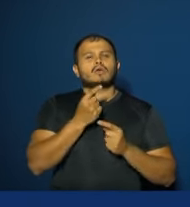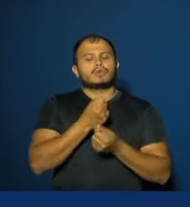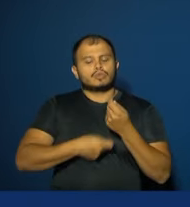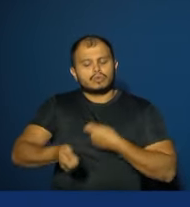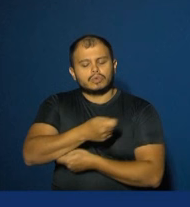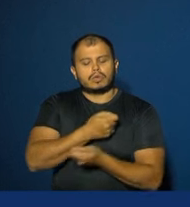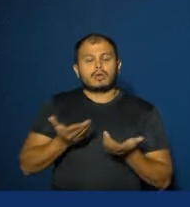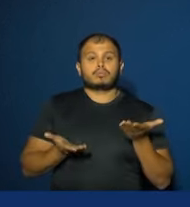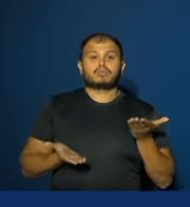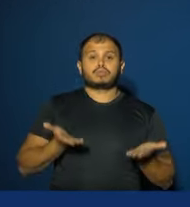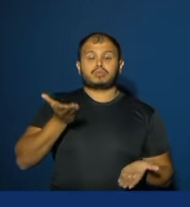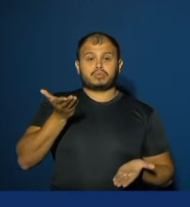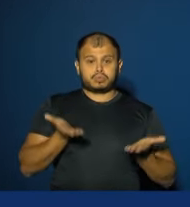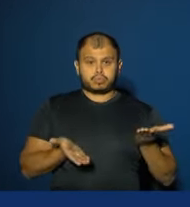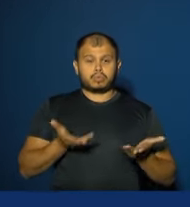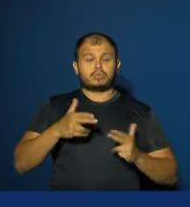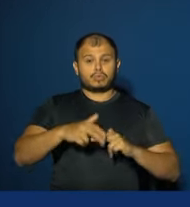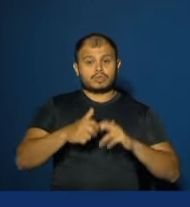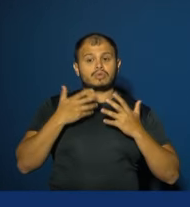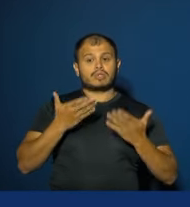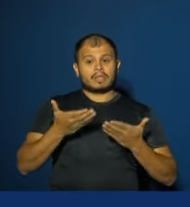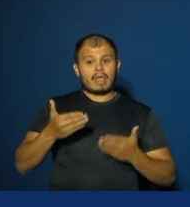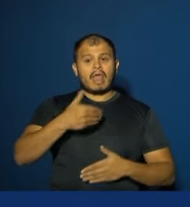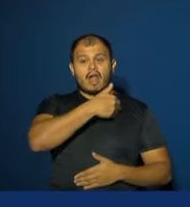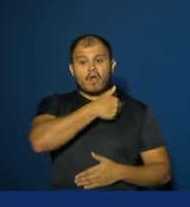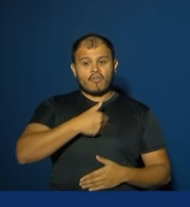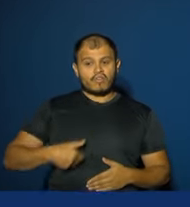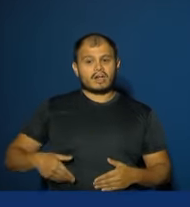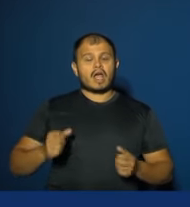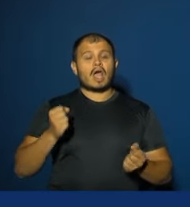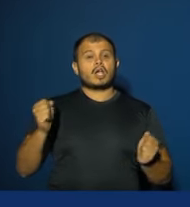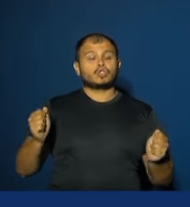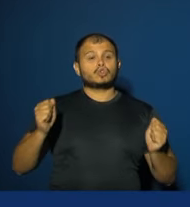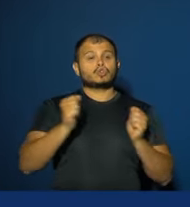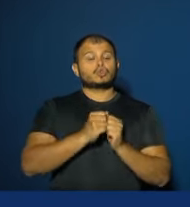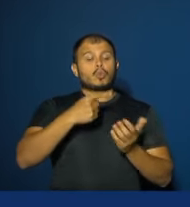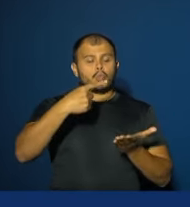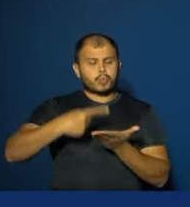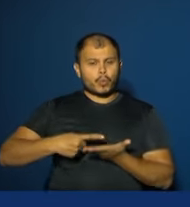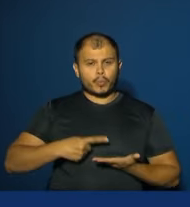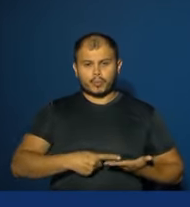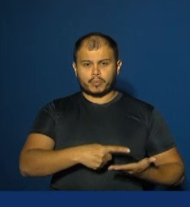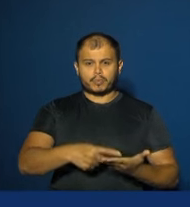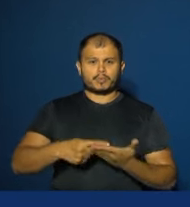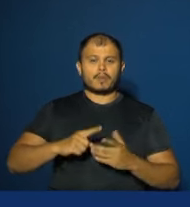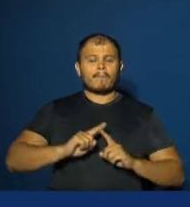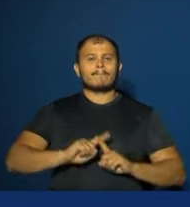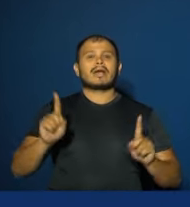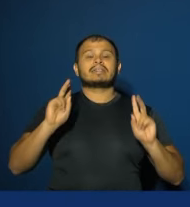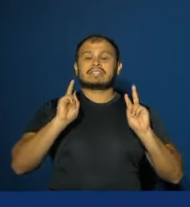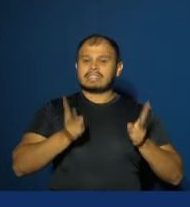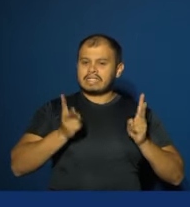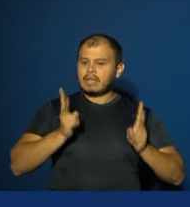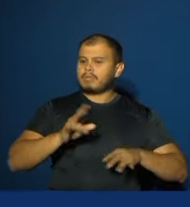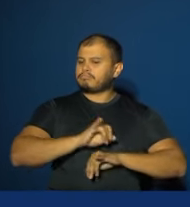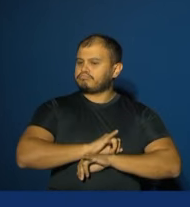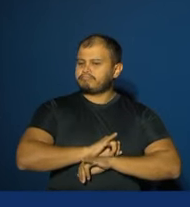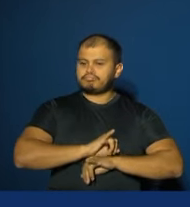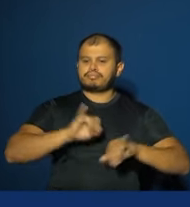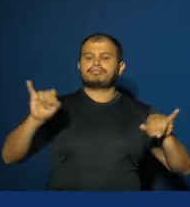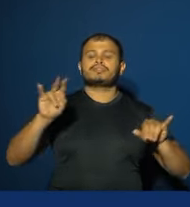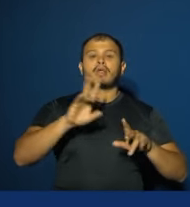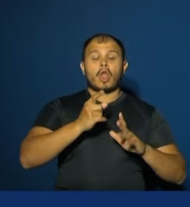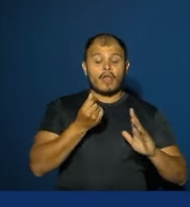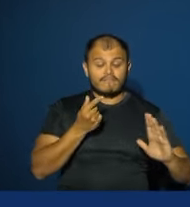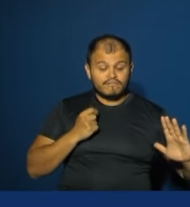que, portanto, quer governar abraçado com esse compromisso, mas também sinalizando para o investimento